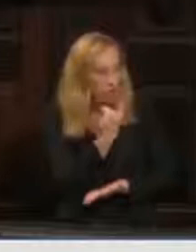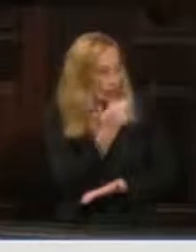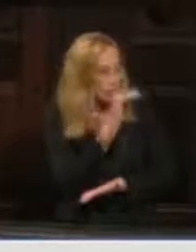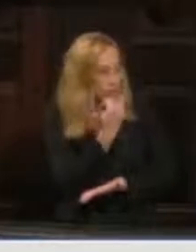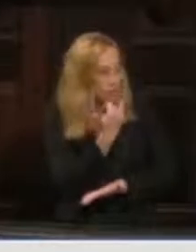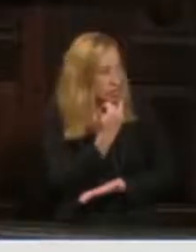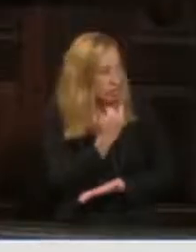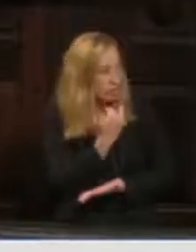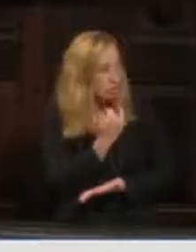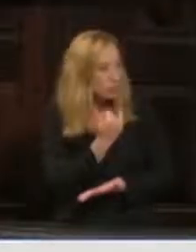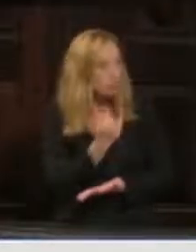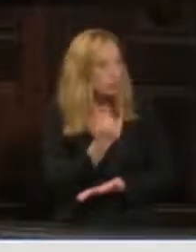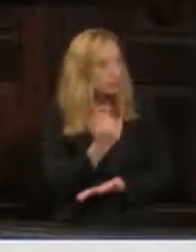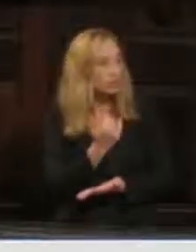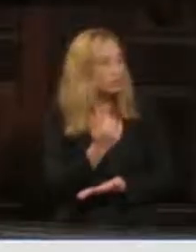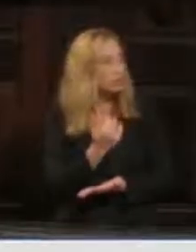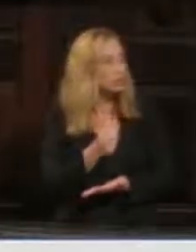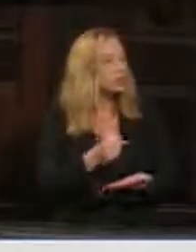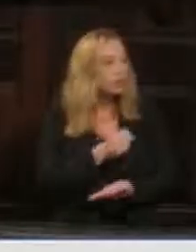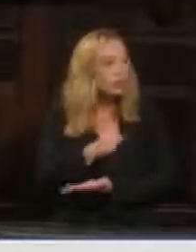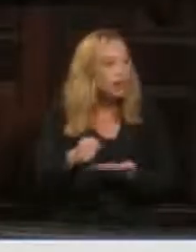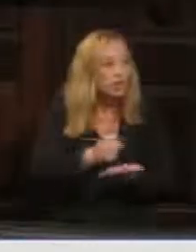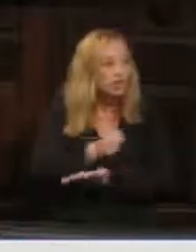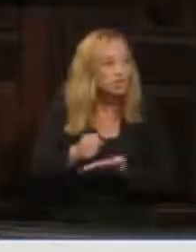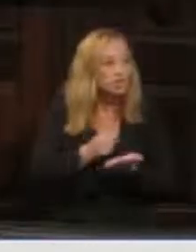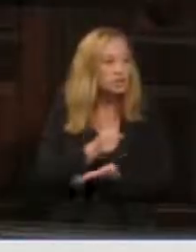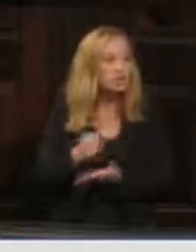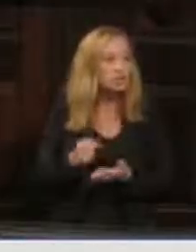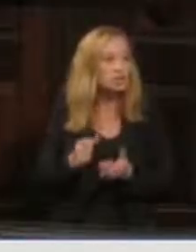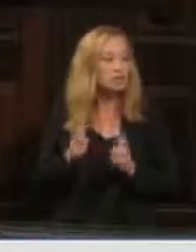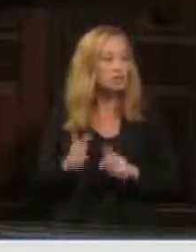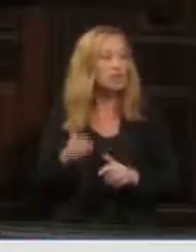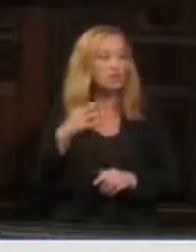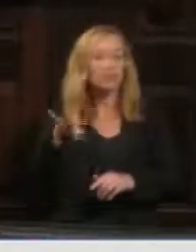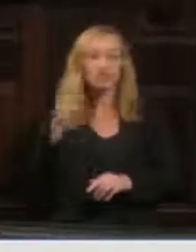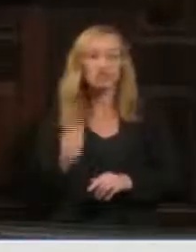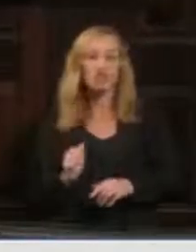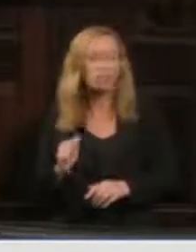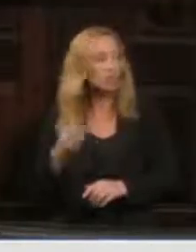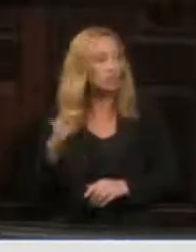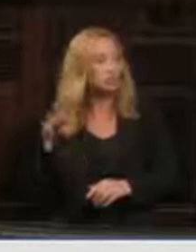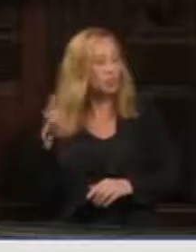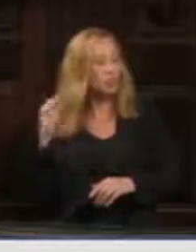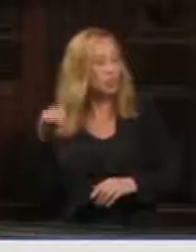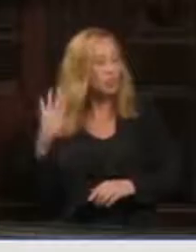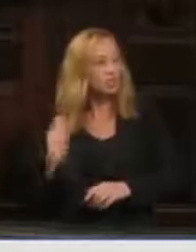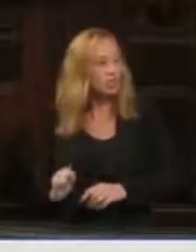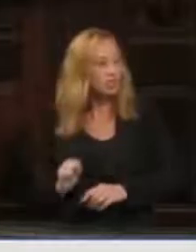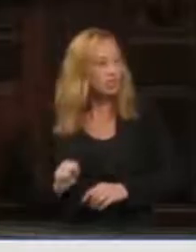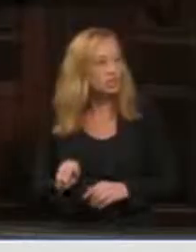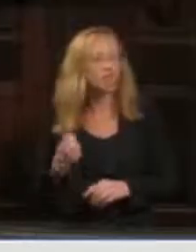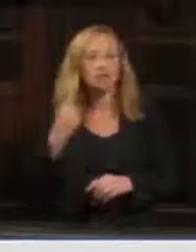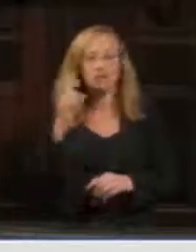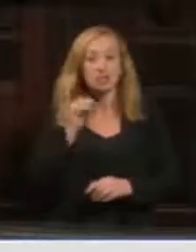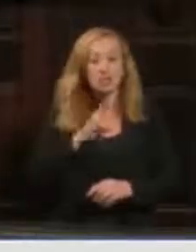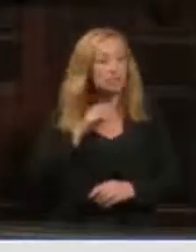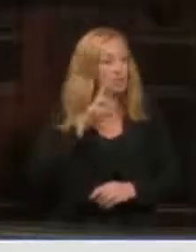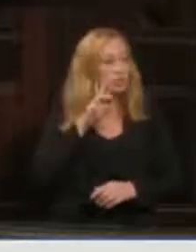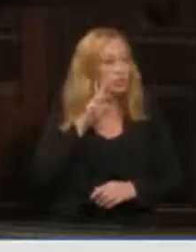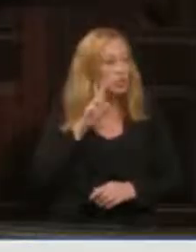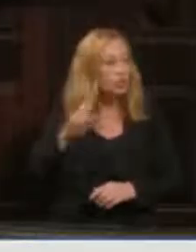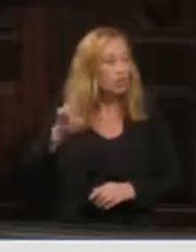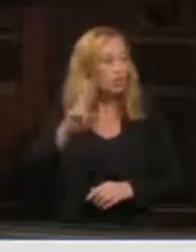sua base na região da Baixada Fluminense, se o senhor passar pelo Arco Metropolitano, o